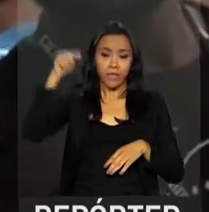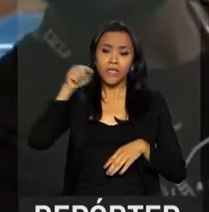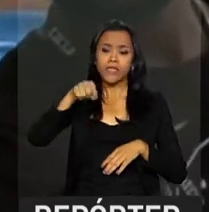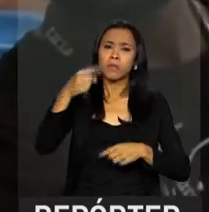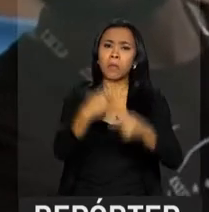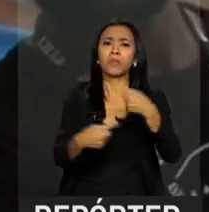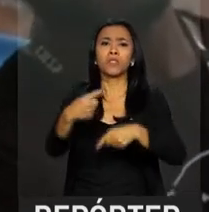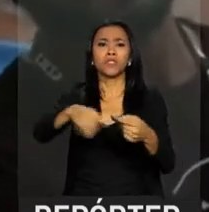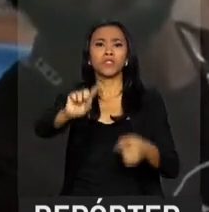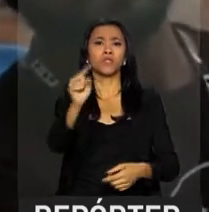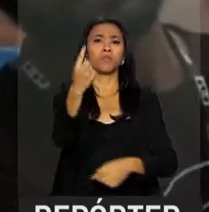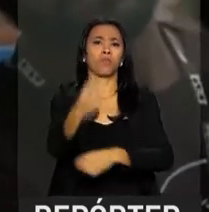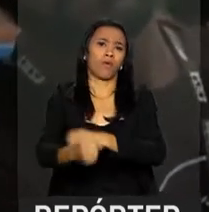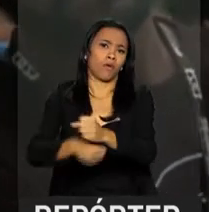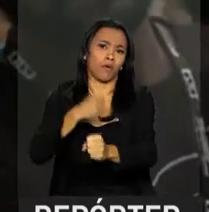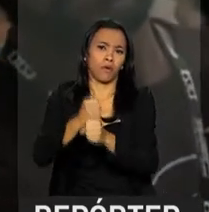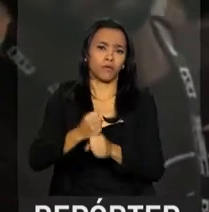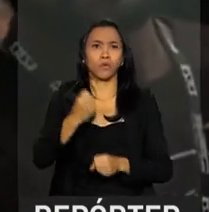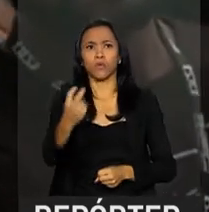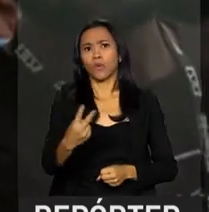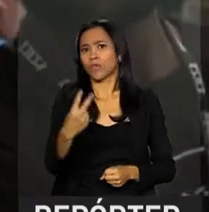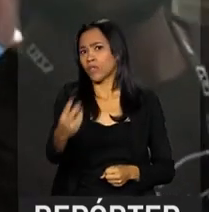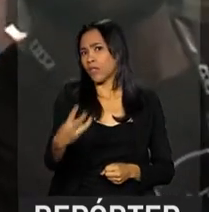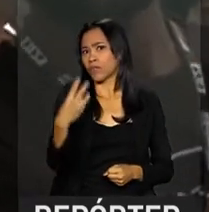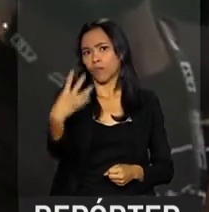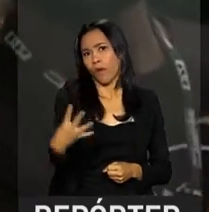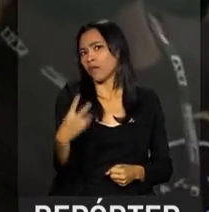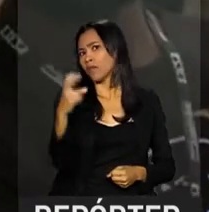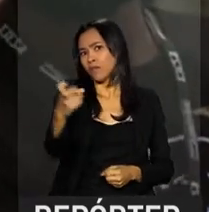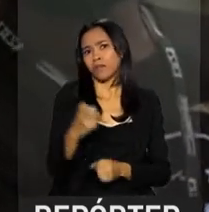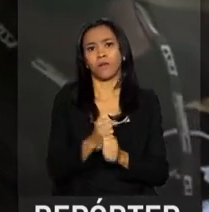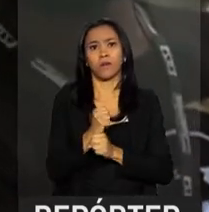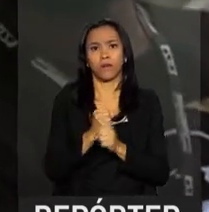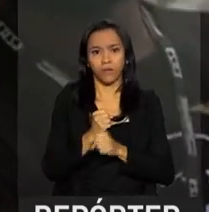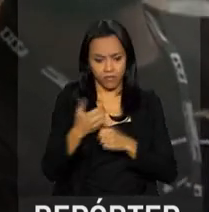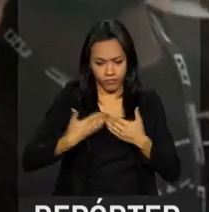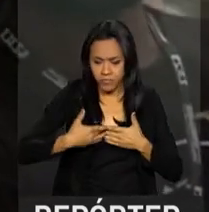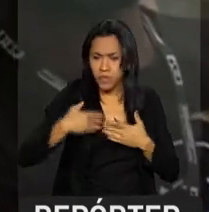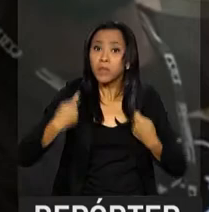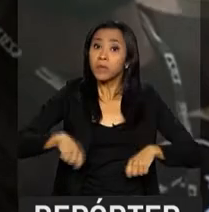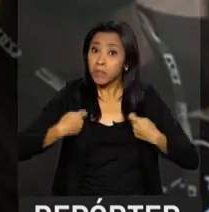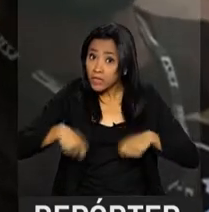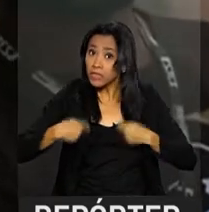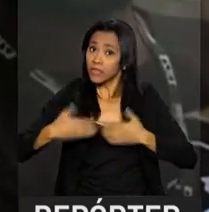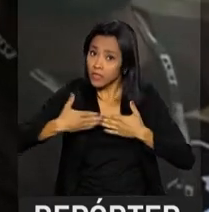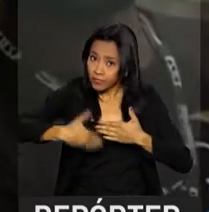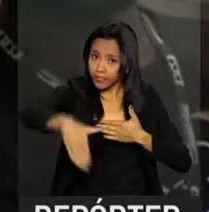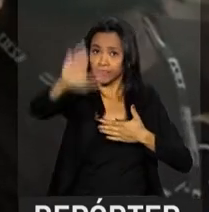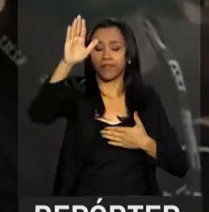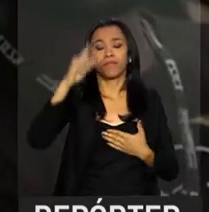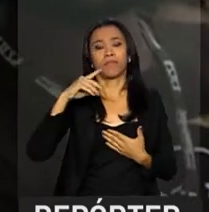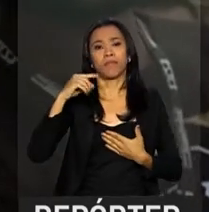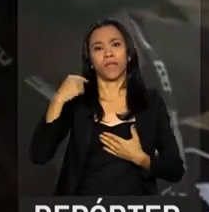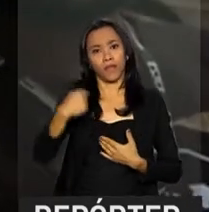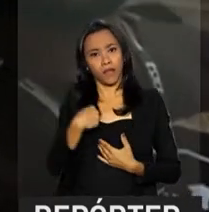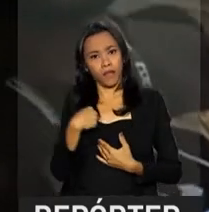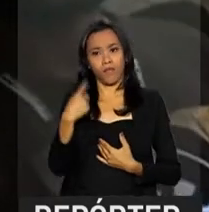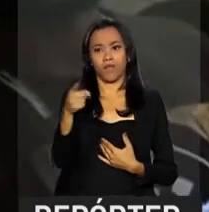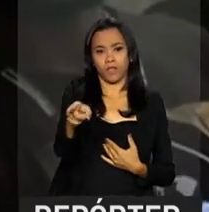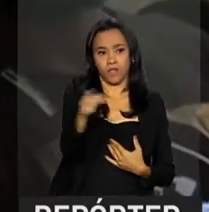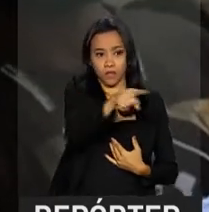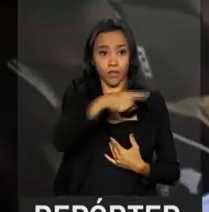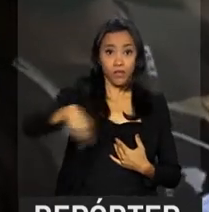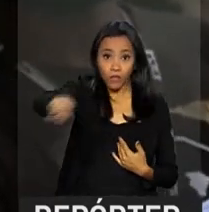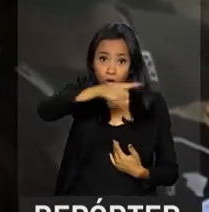um ano, mas uma política de 2, 3, 4, 5 anos, o necessário para que nós, você, eu e